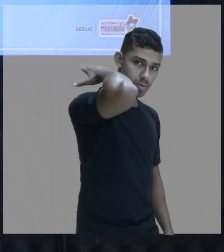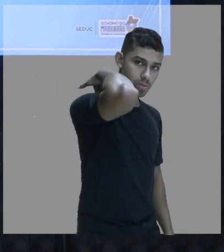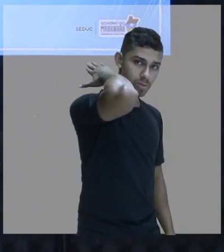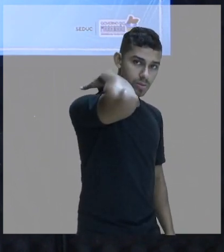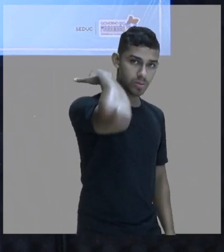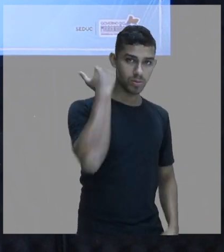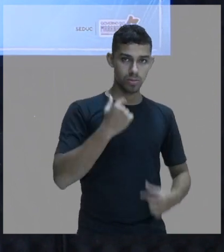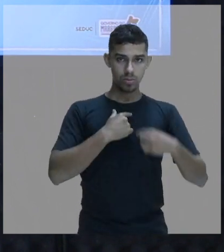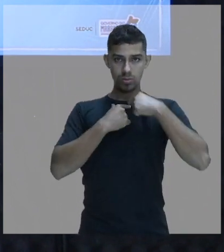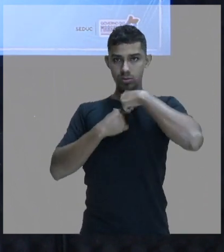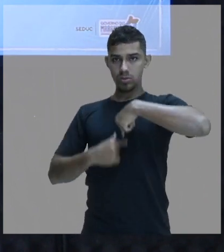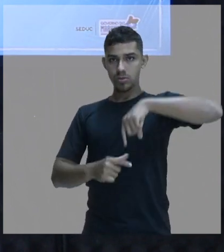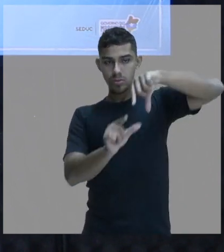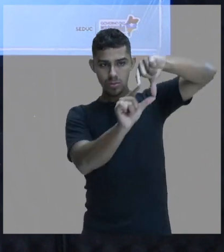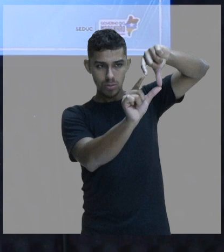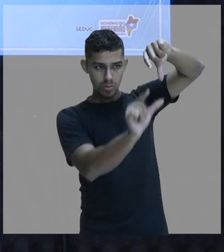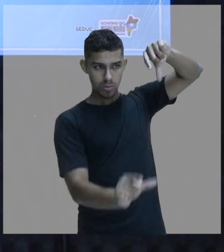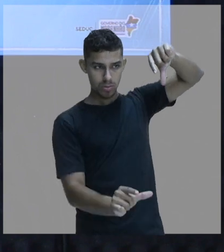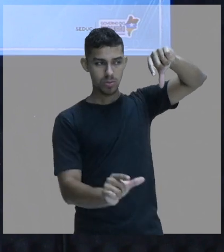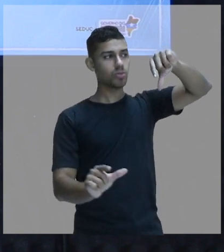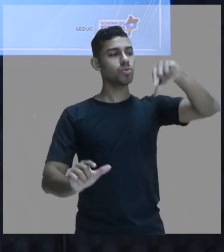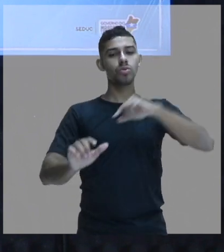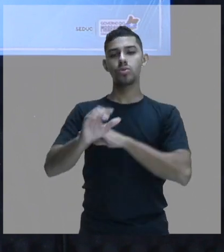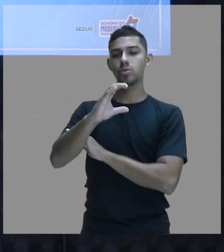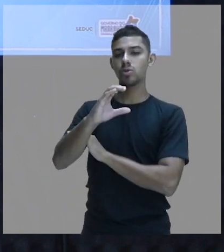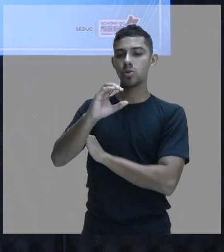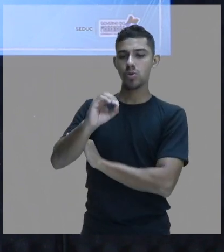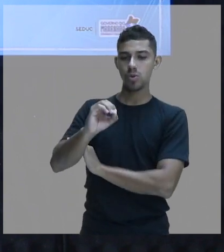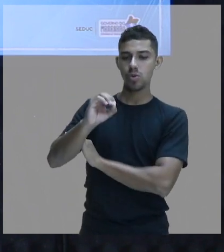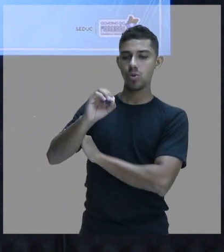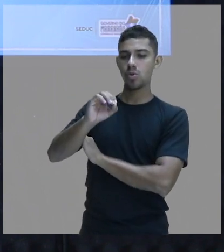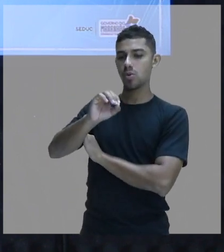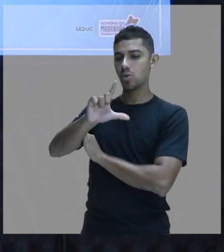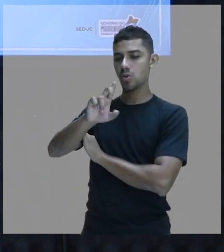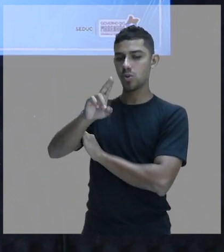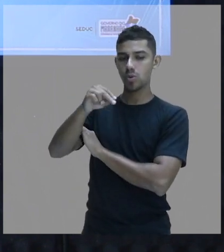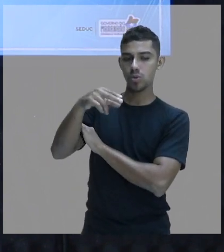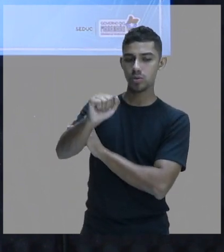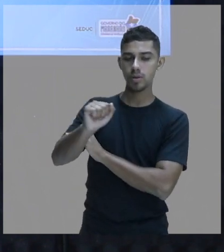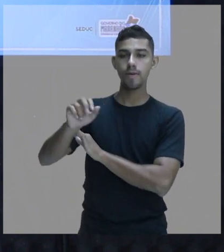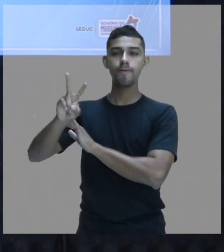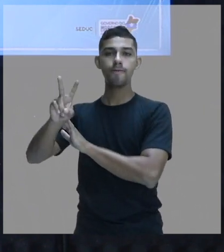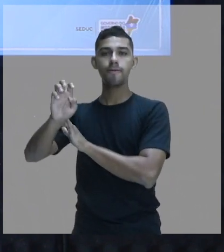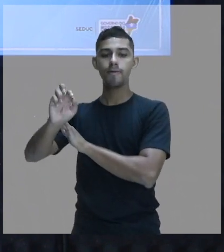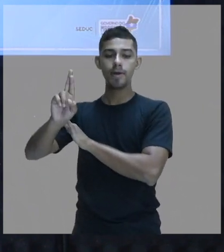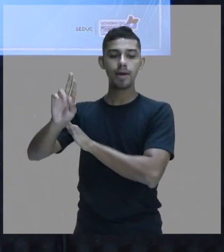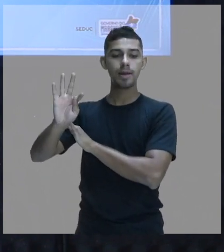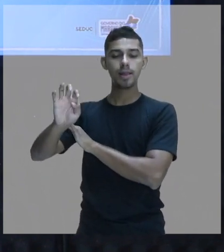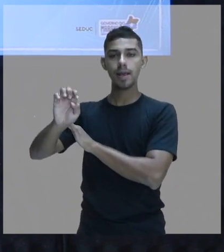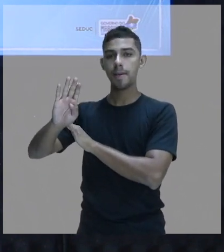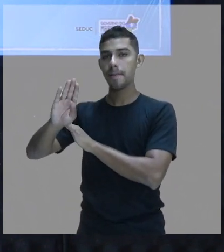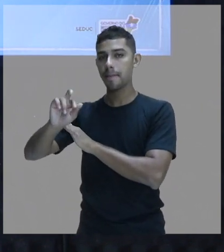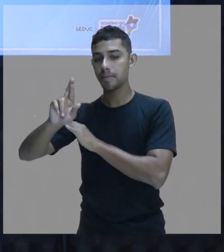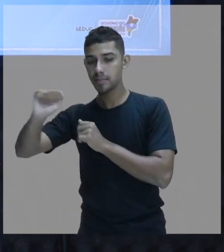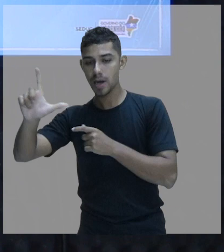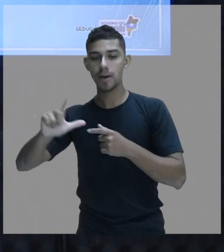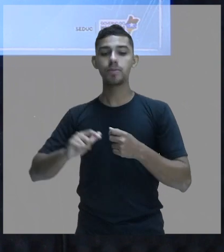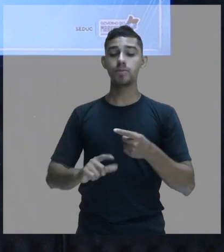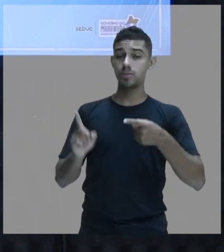de eixo. Corresponde ao quê? Centro do corpo. Então, o esqueleto axial ele é composto de